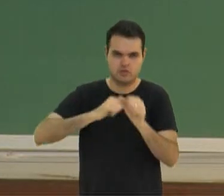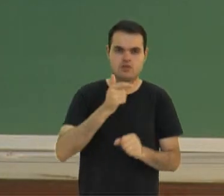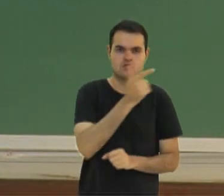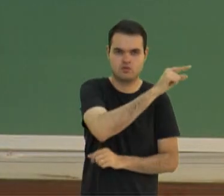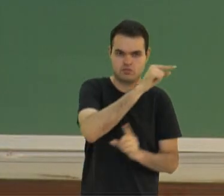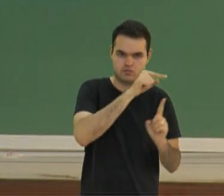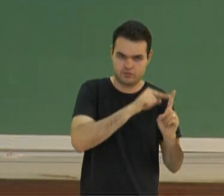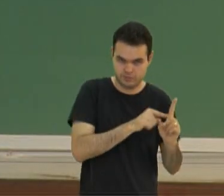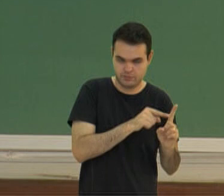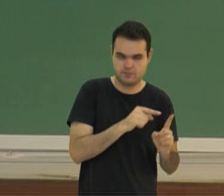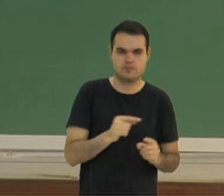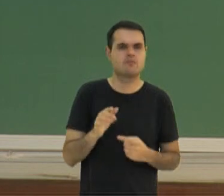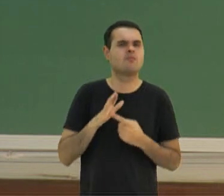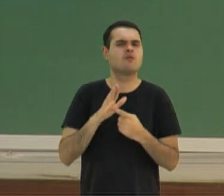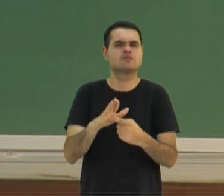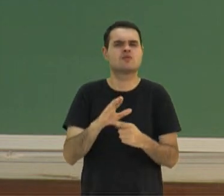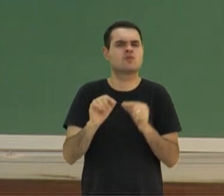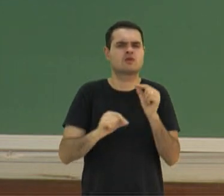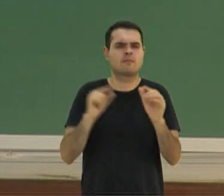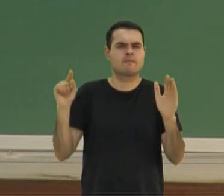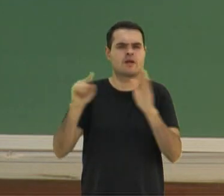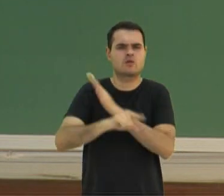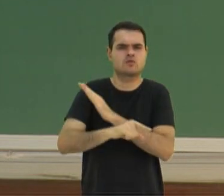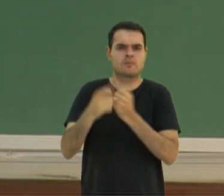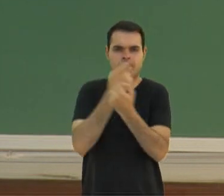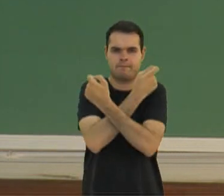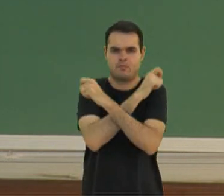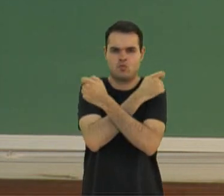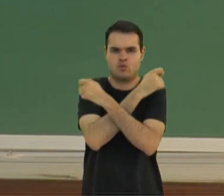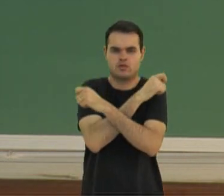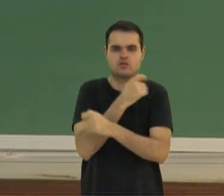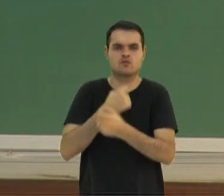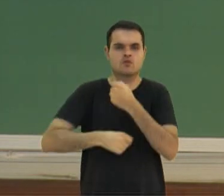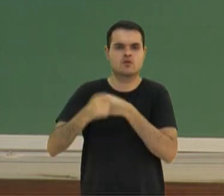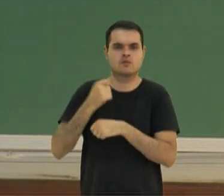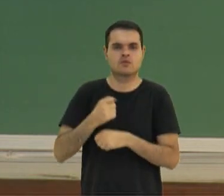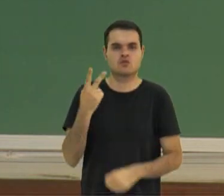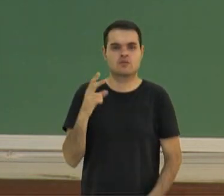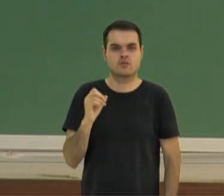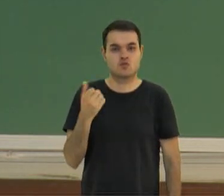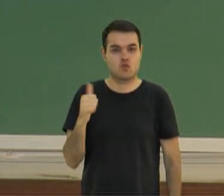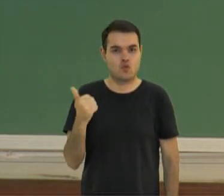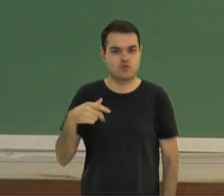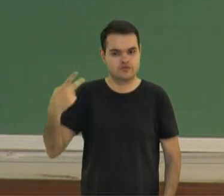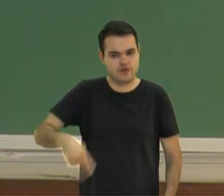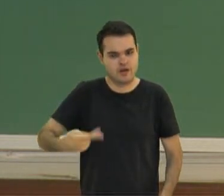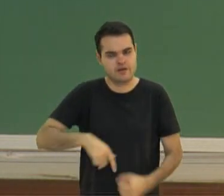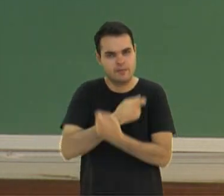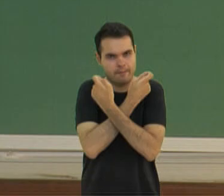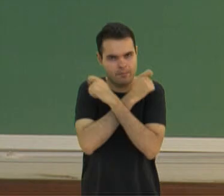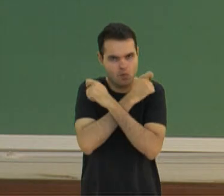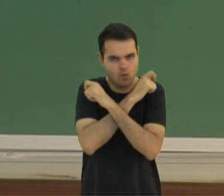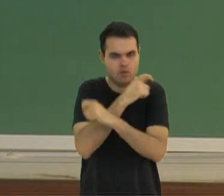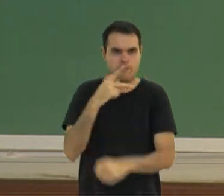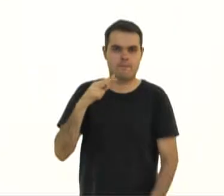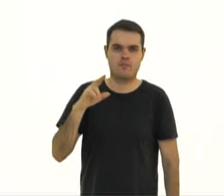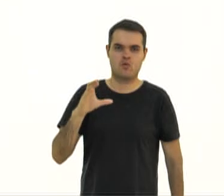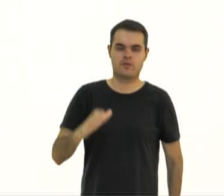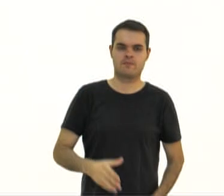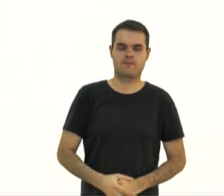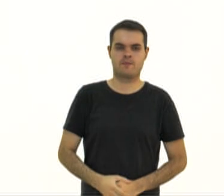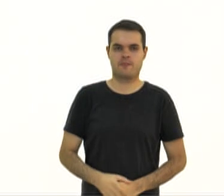poder ilustrar isso, eu trouxe uma questão de 2011 da PUC, né? Aqui o PUC do Paranazão, que diz o seguinte: